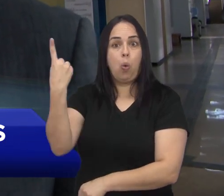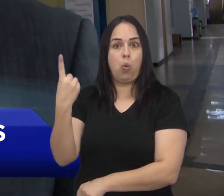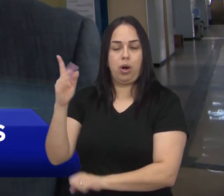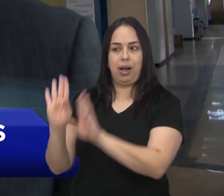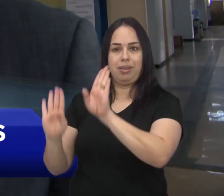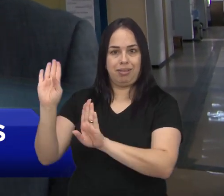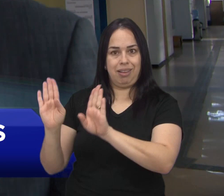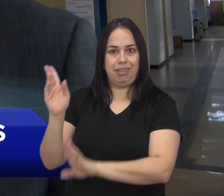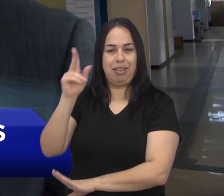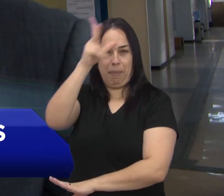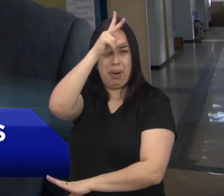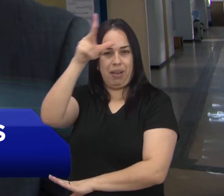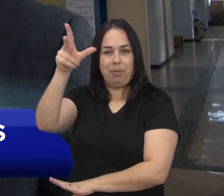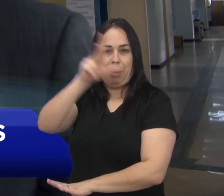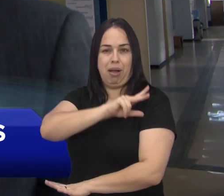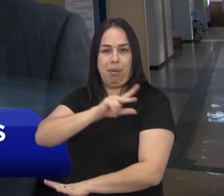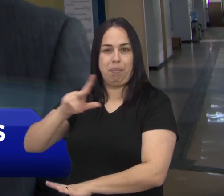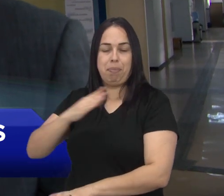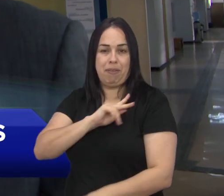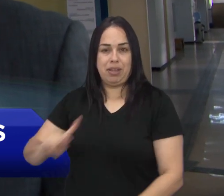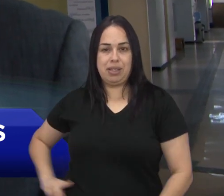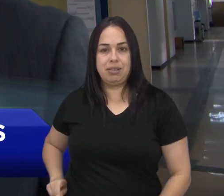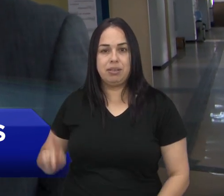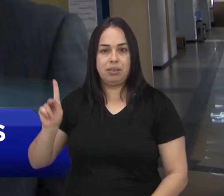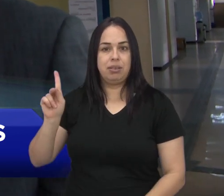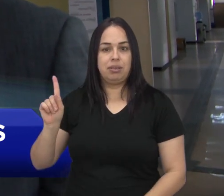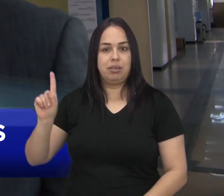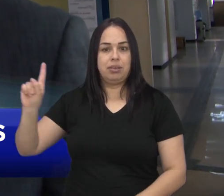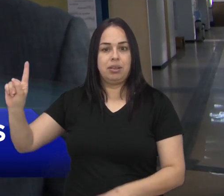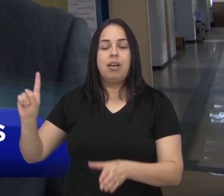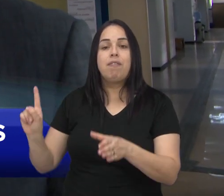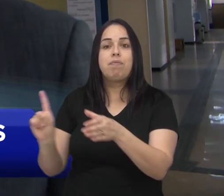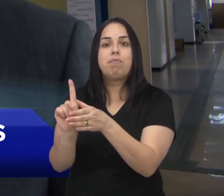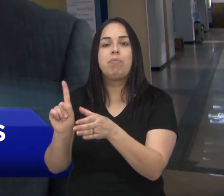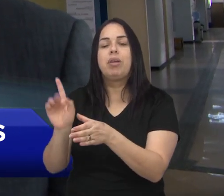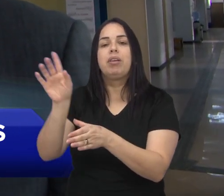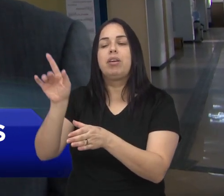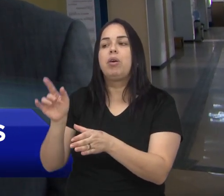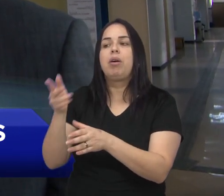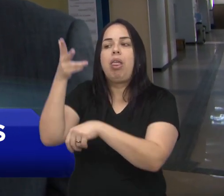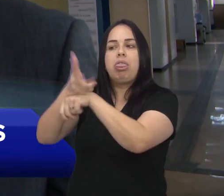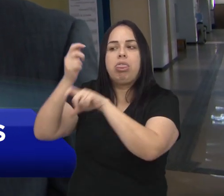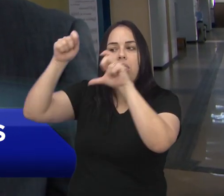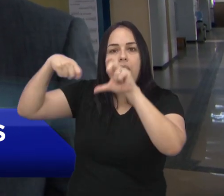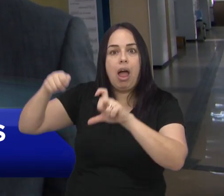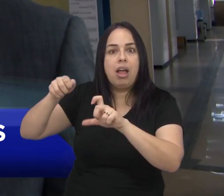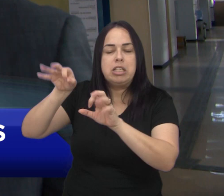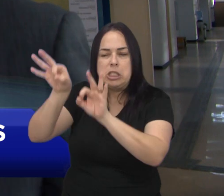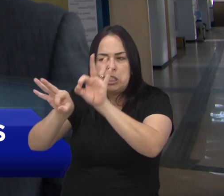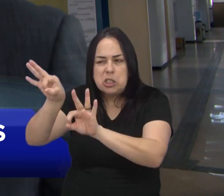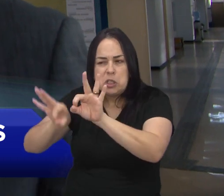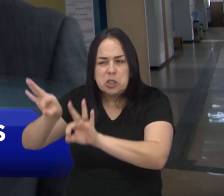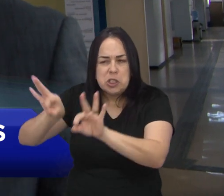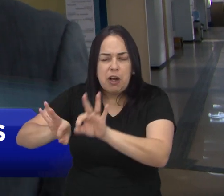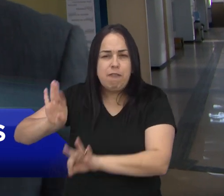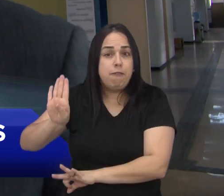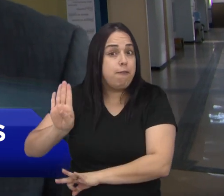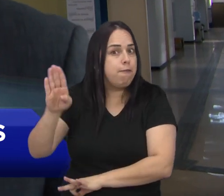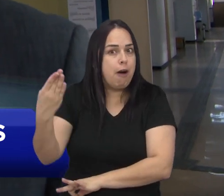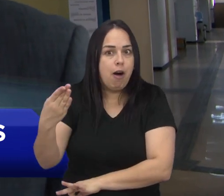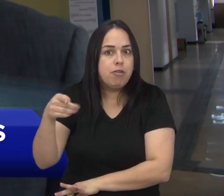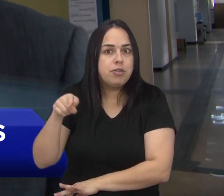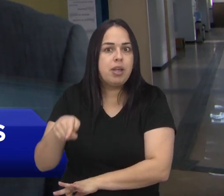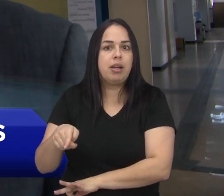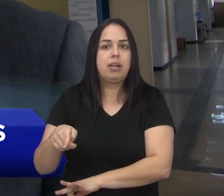2023, em que um dos candidatos à presidência na Argentina foi colocado dentro de uma notícia falsa, de um vídeo